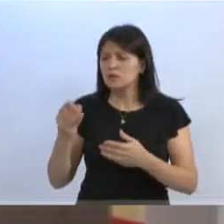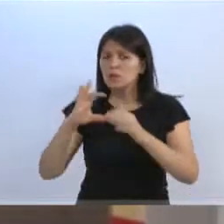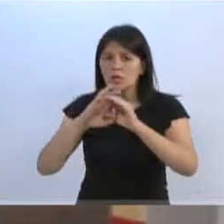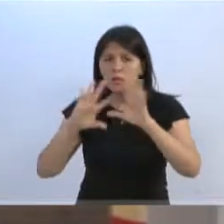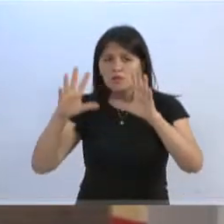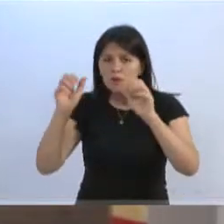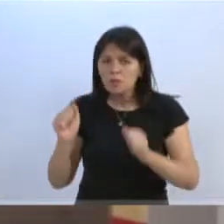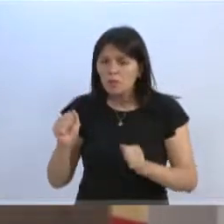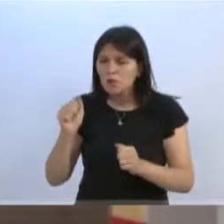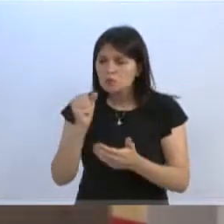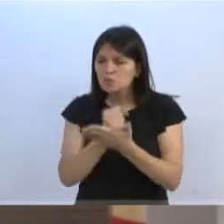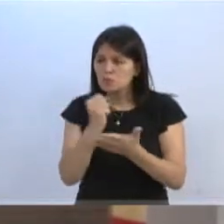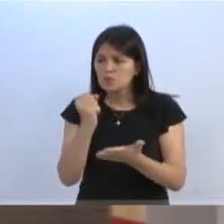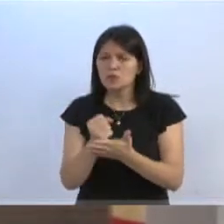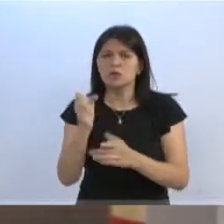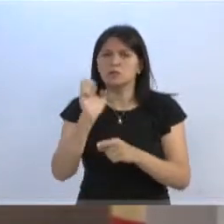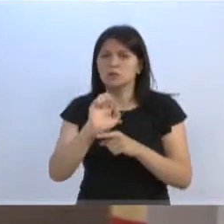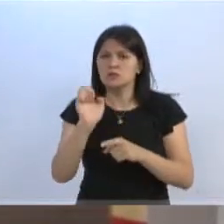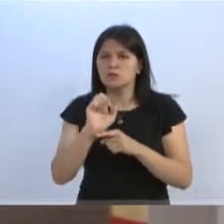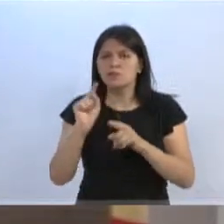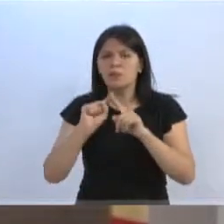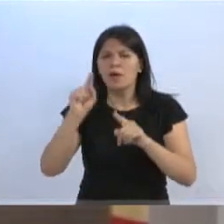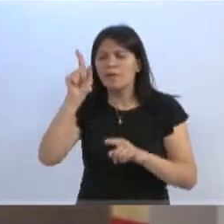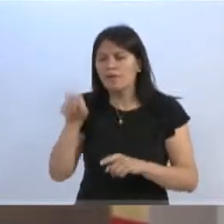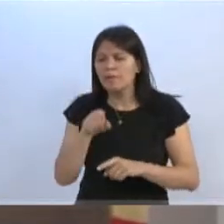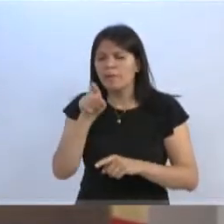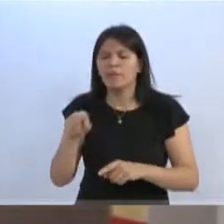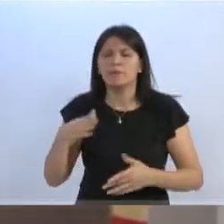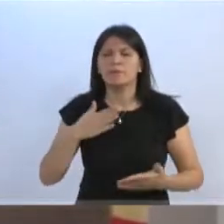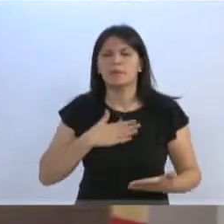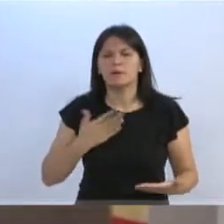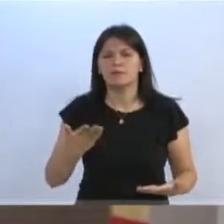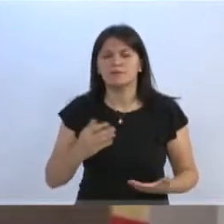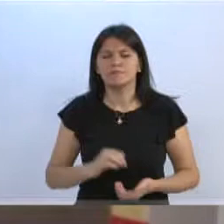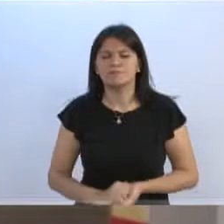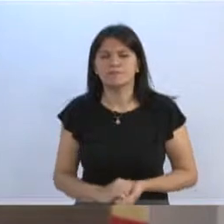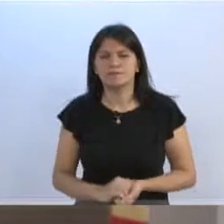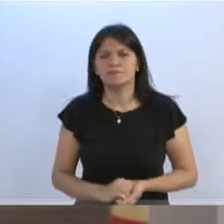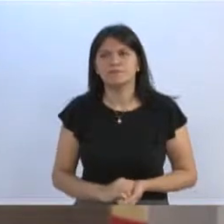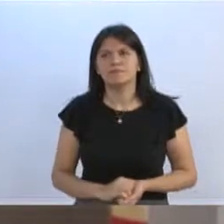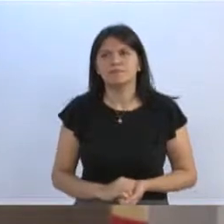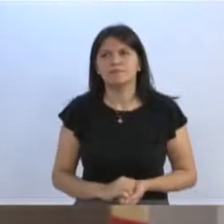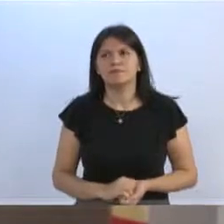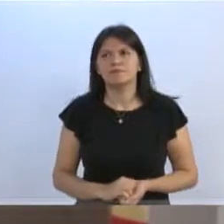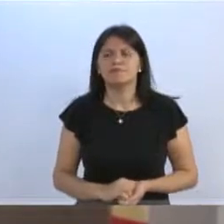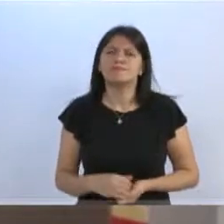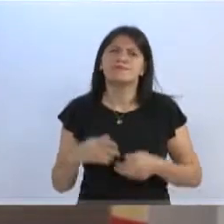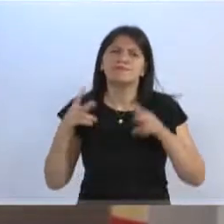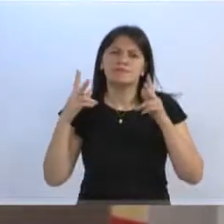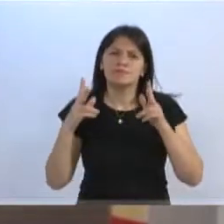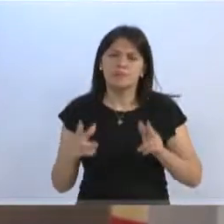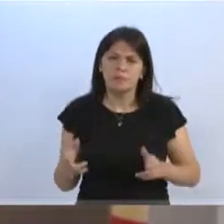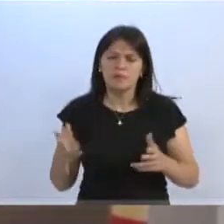estagiário. Também teve esse pedido negado. Paradoxalmente, este mesmo